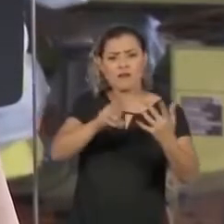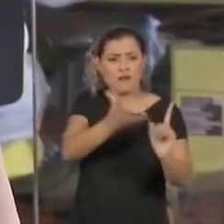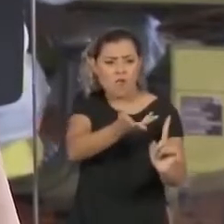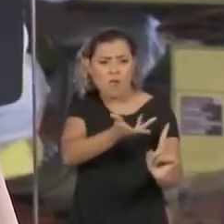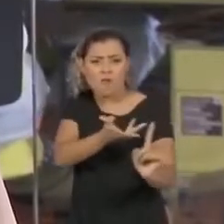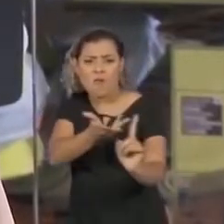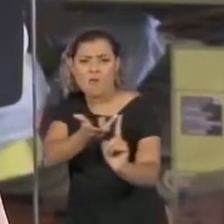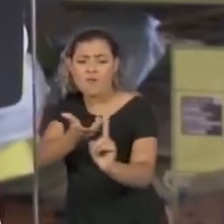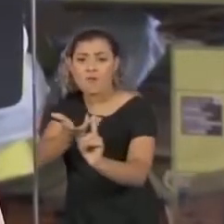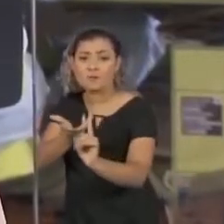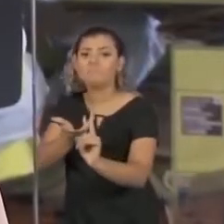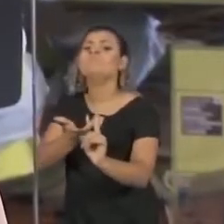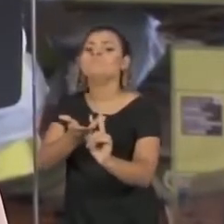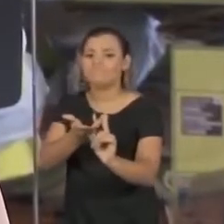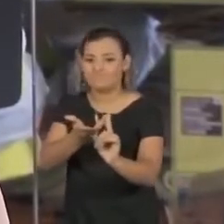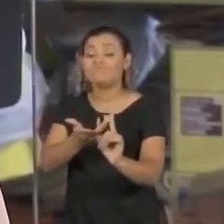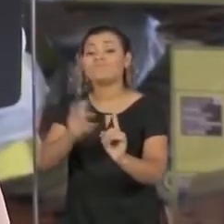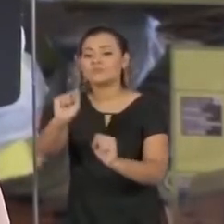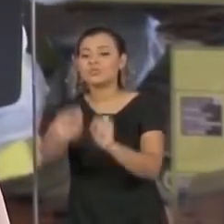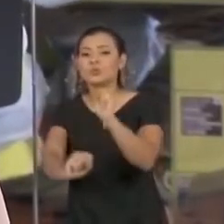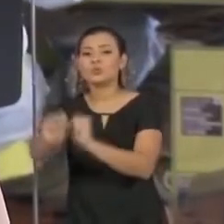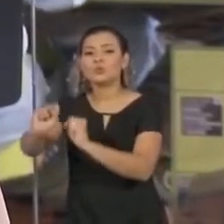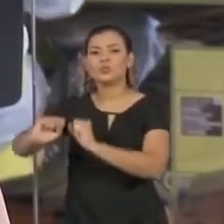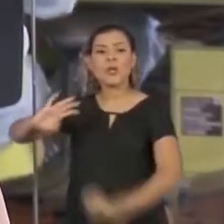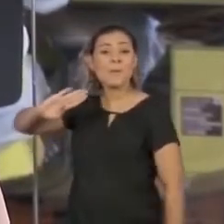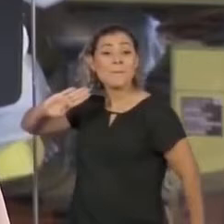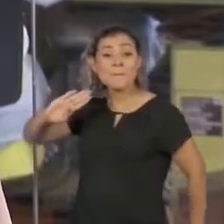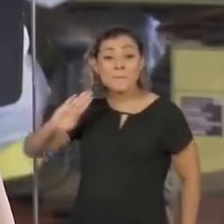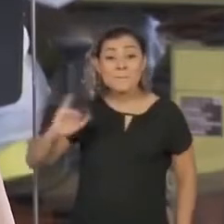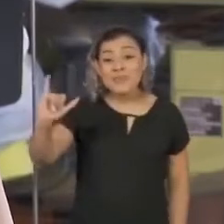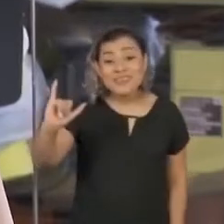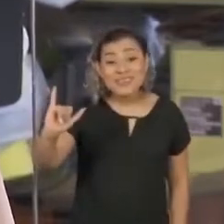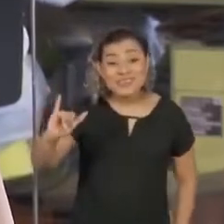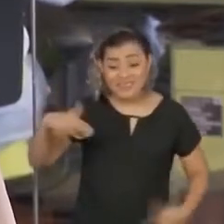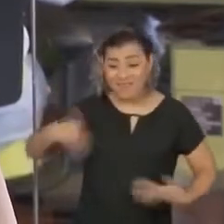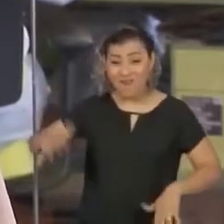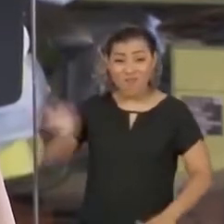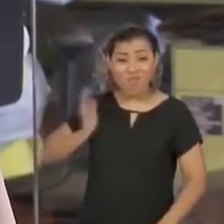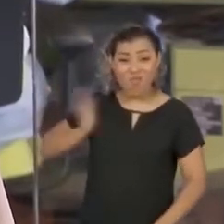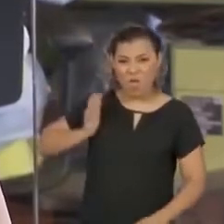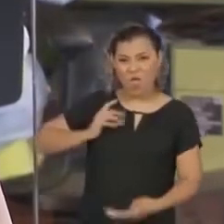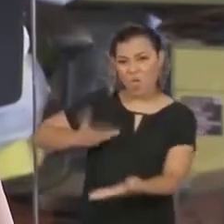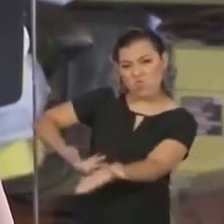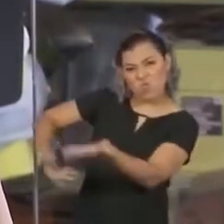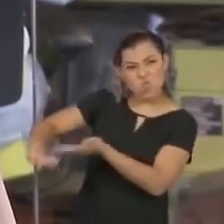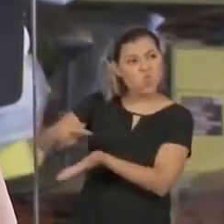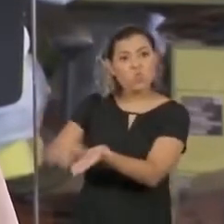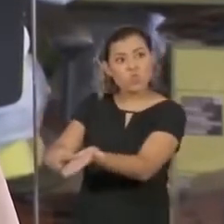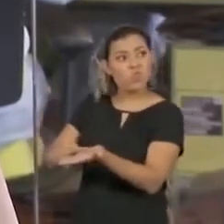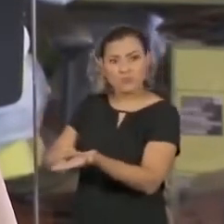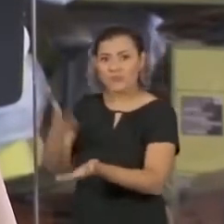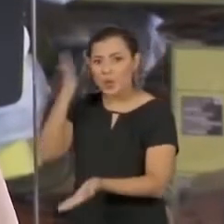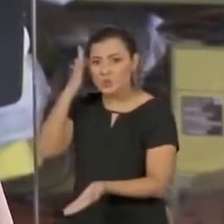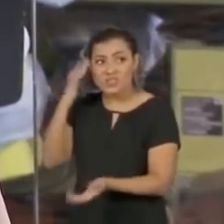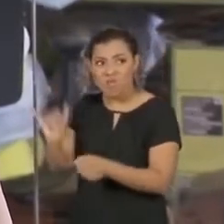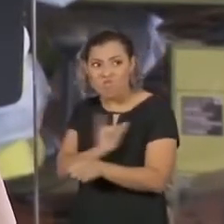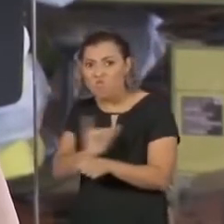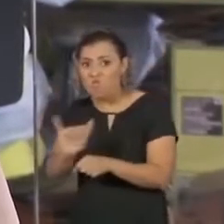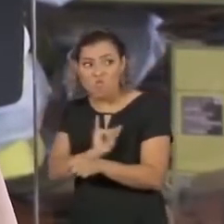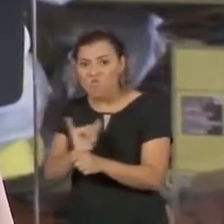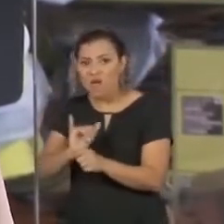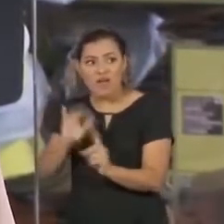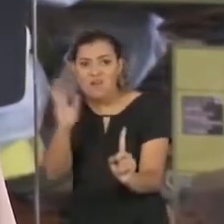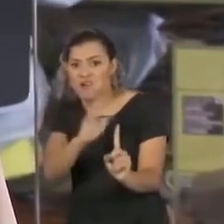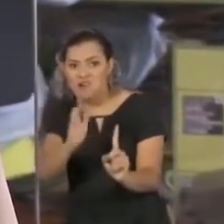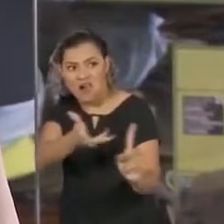em andamento e de outro lado eles têm uma indústria bilionária com estudos neurocientíficos sabendo qual qual exatamente um